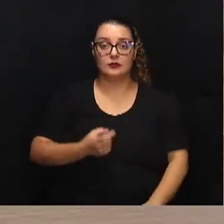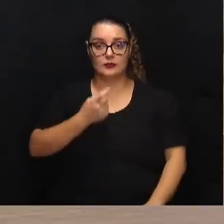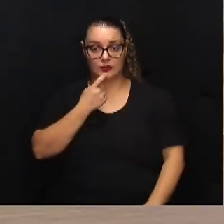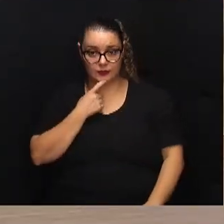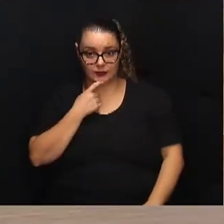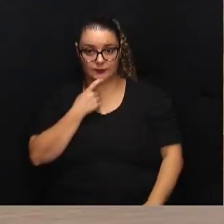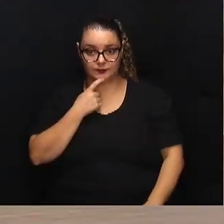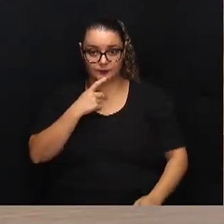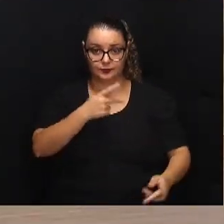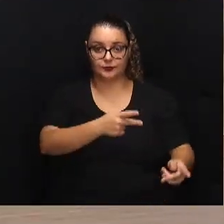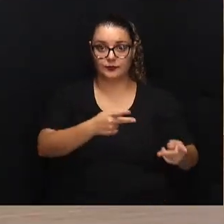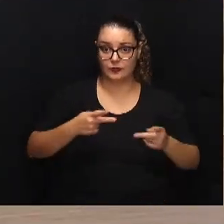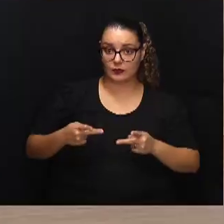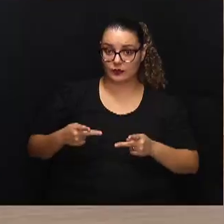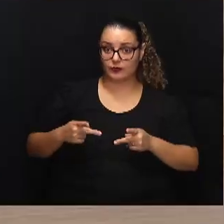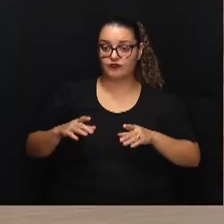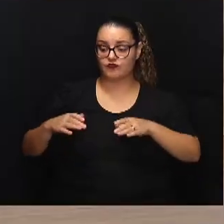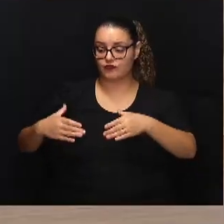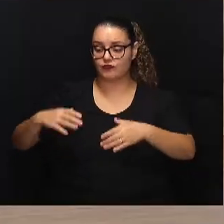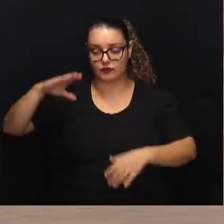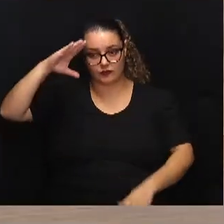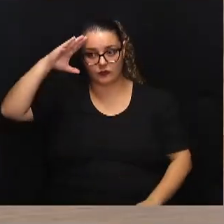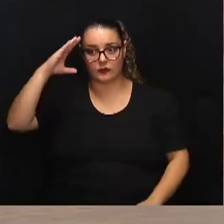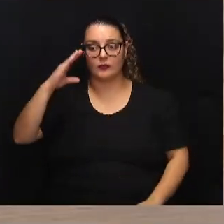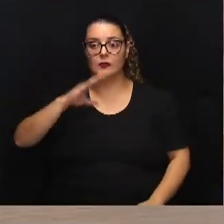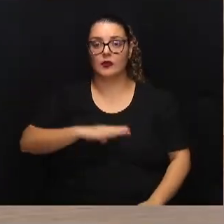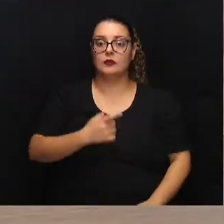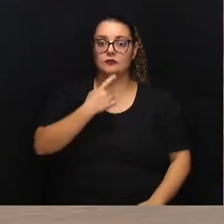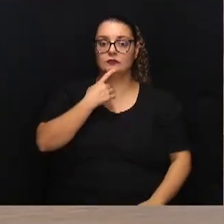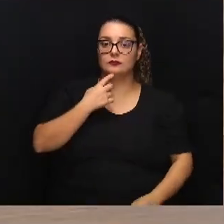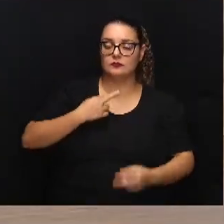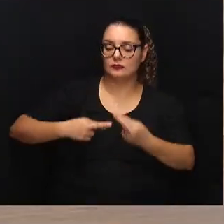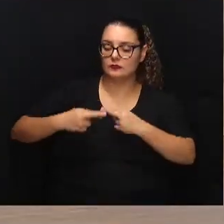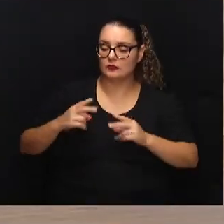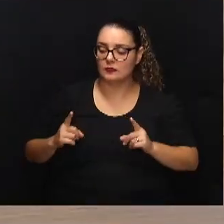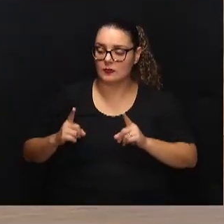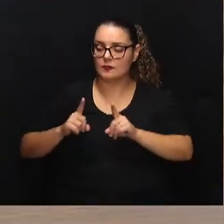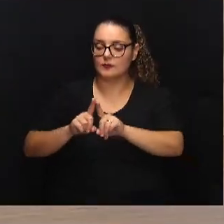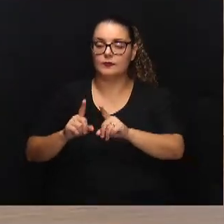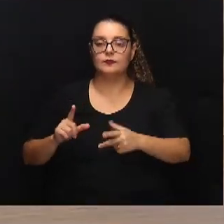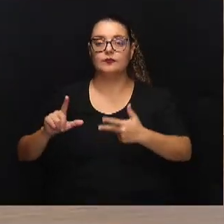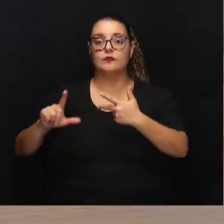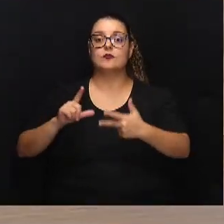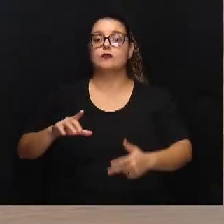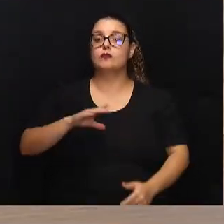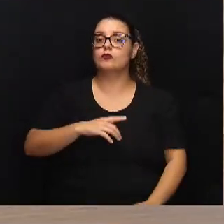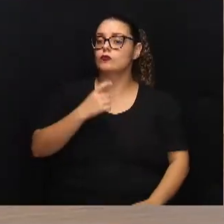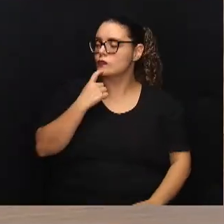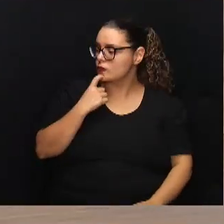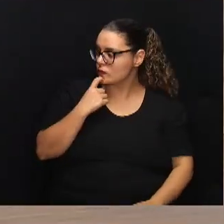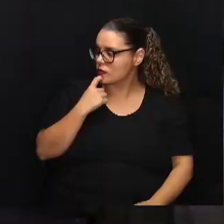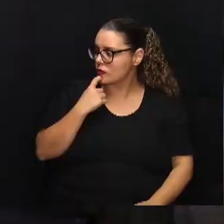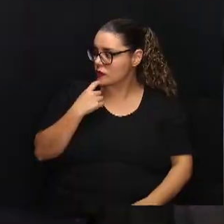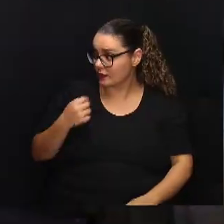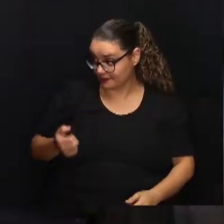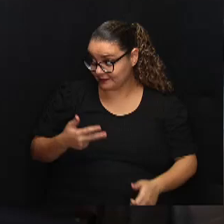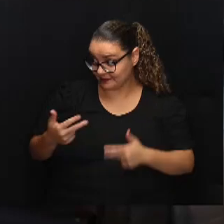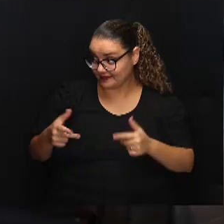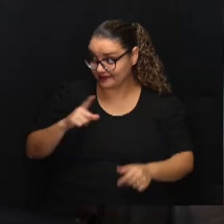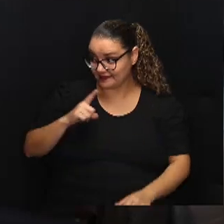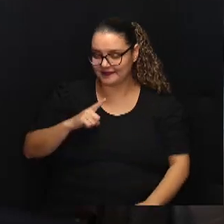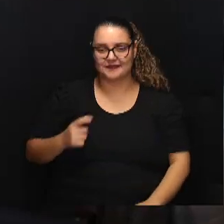a visita do Comando do Exército de Campinas, estreitando aí o relacionamento com o Legislativo Campineiro. Vem novidade por aí?